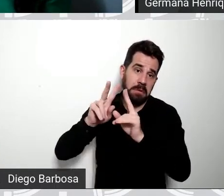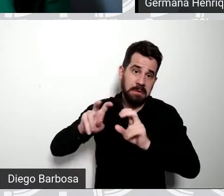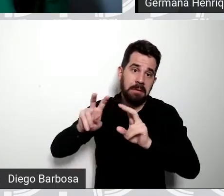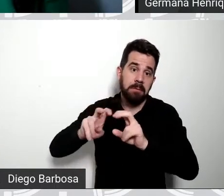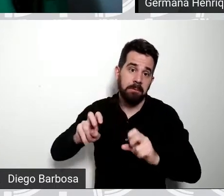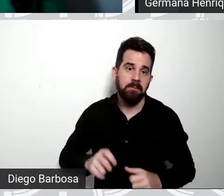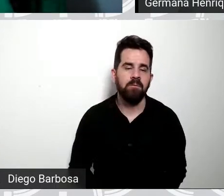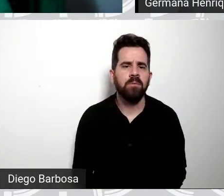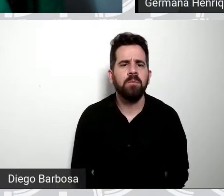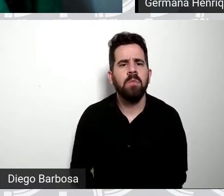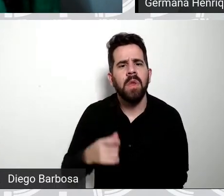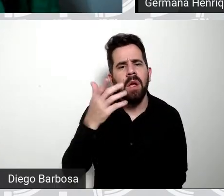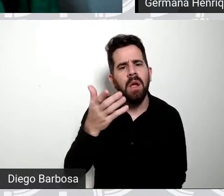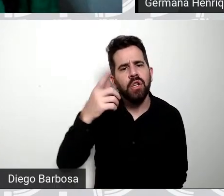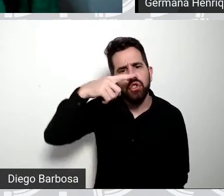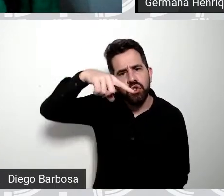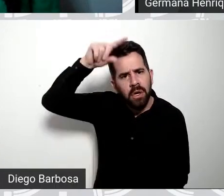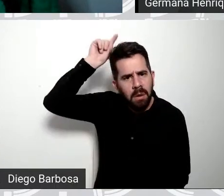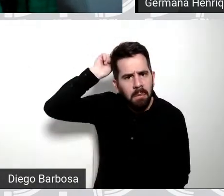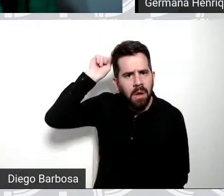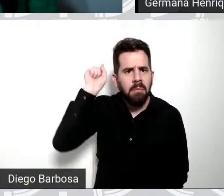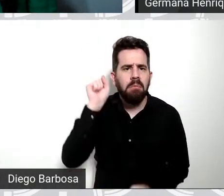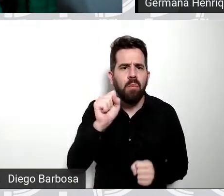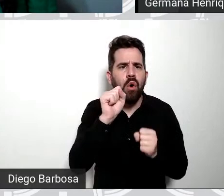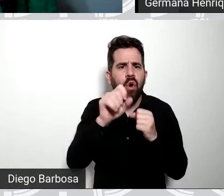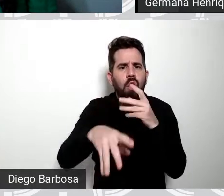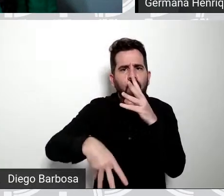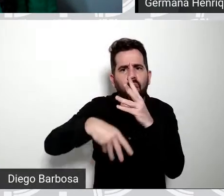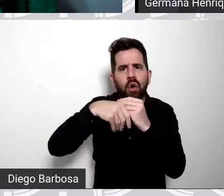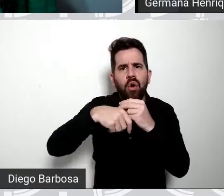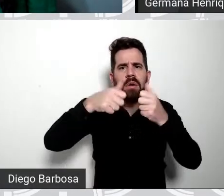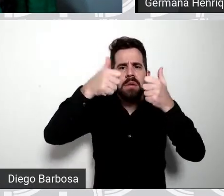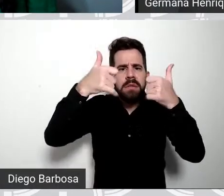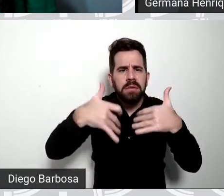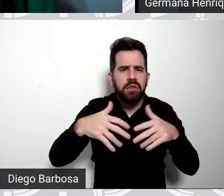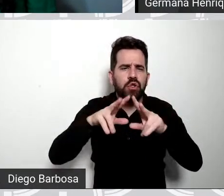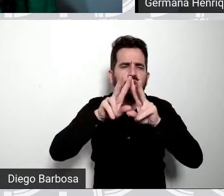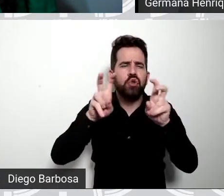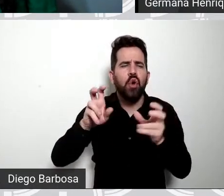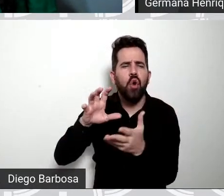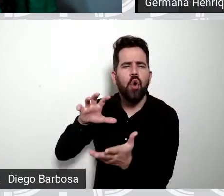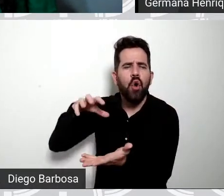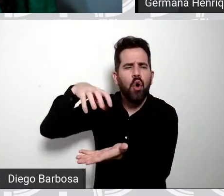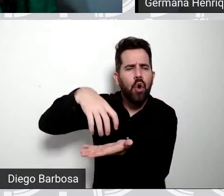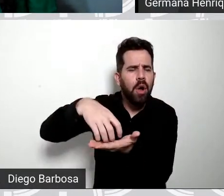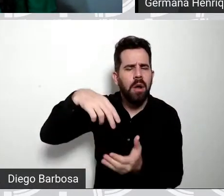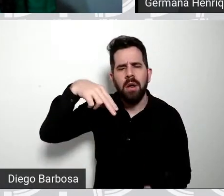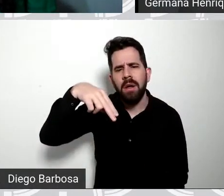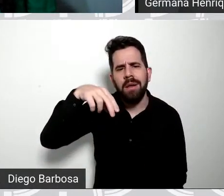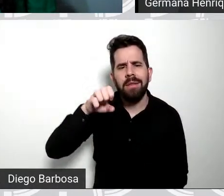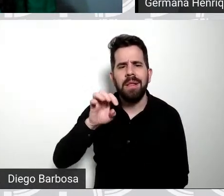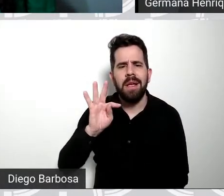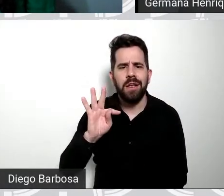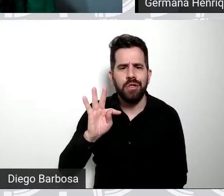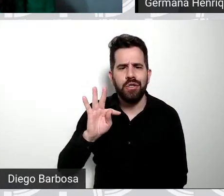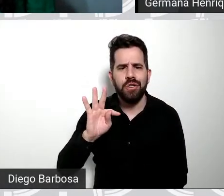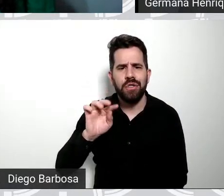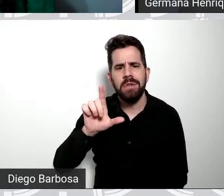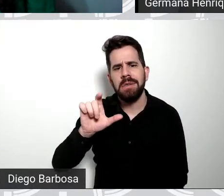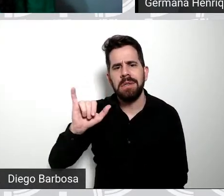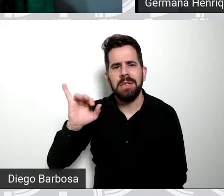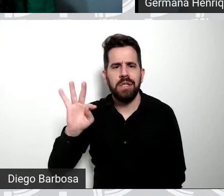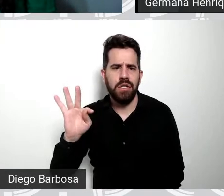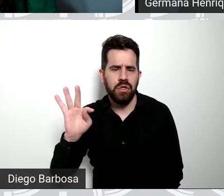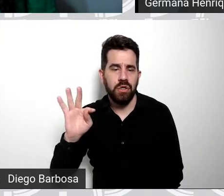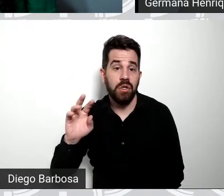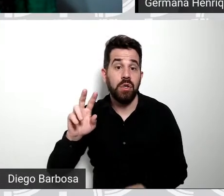Germana, você poderia comentar um pouquinho sobre as atividades do NetLit, né, em relação às as suas